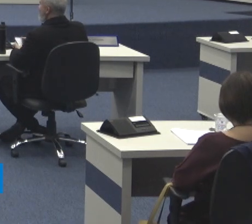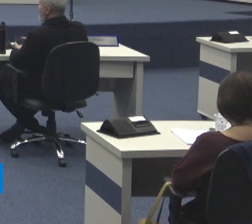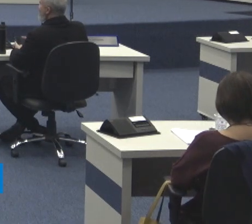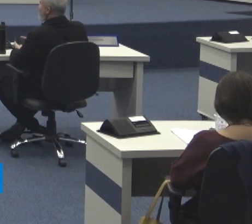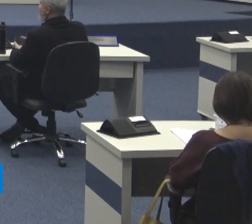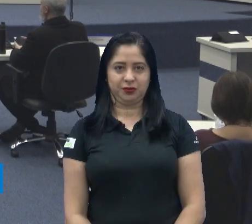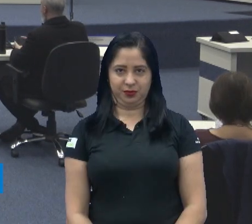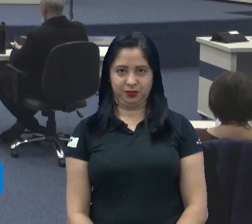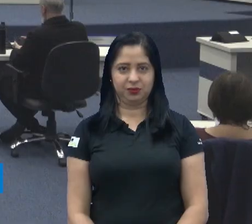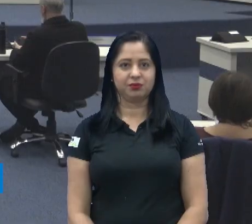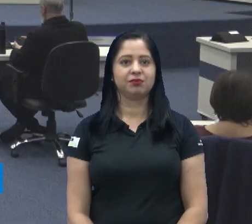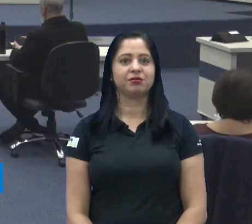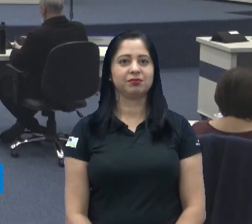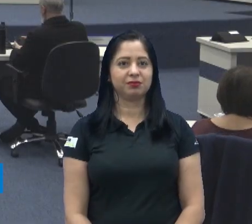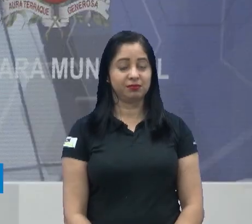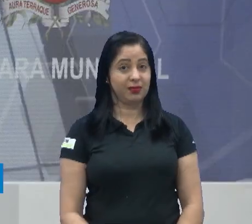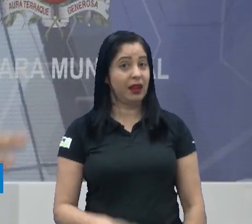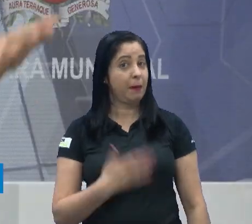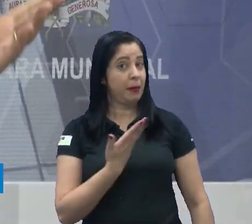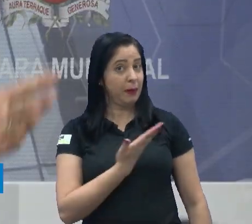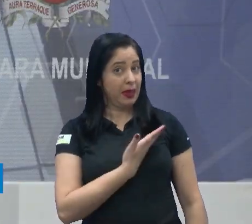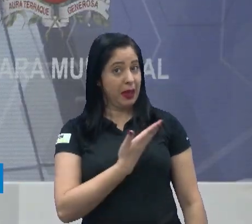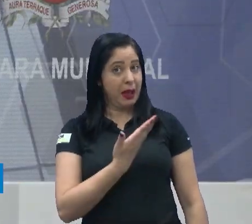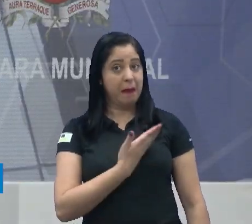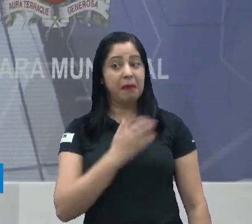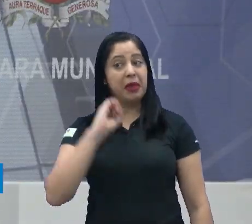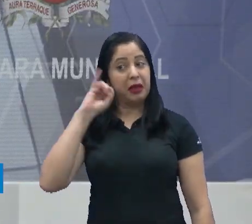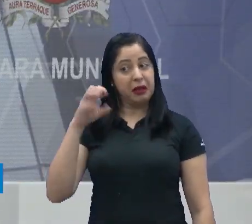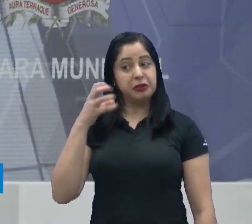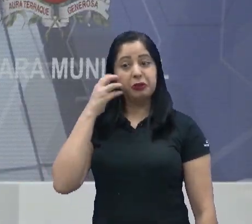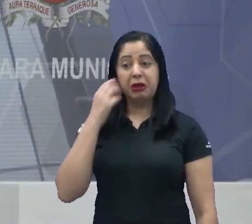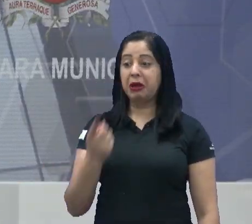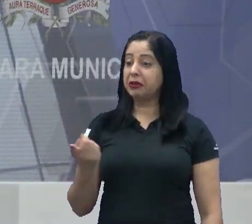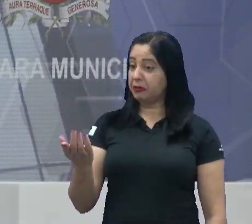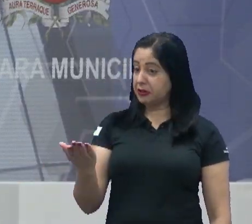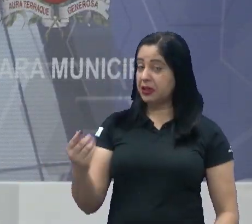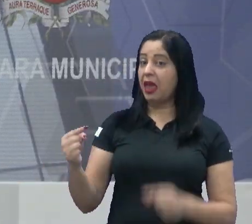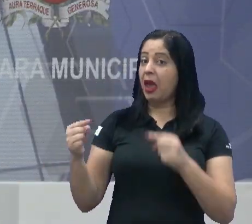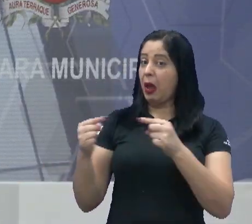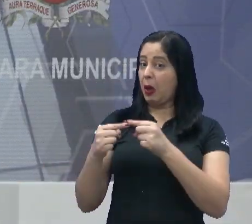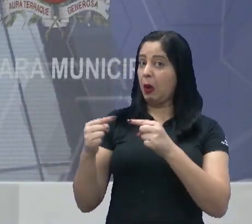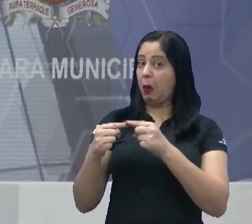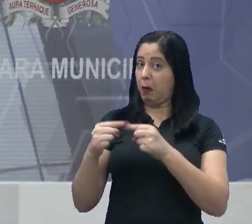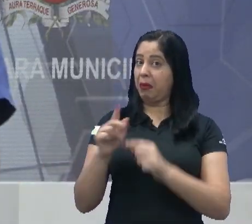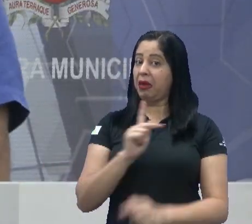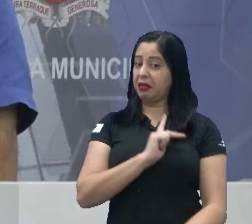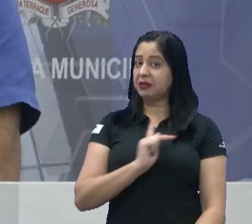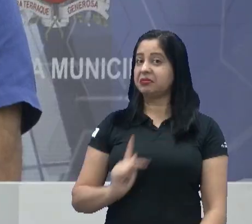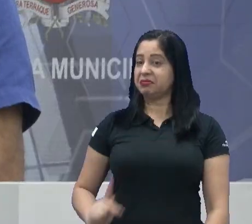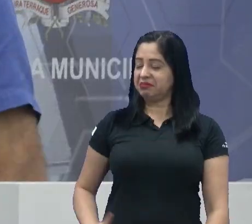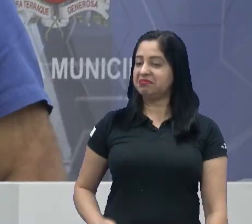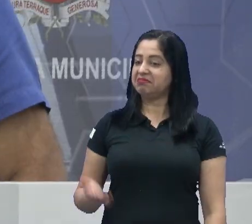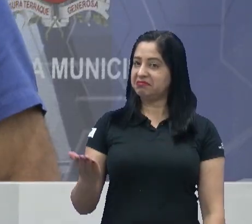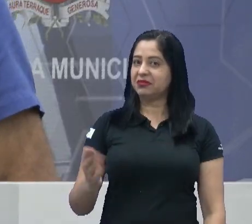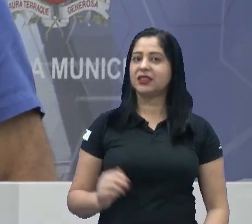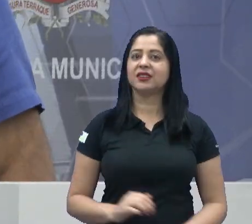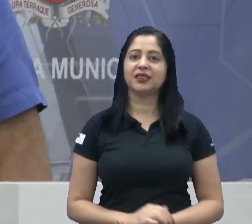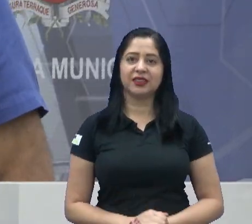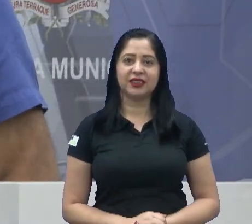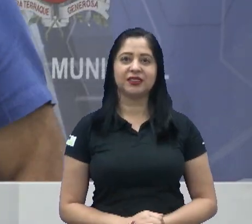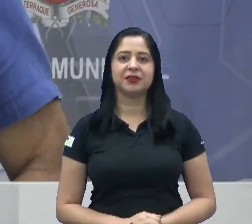Cara, colega Juliana, você fica muito bem aí nessa posição de presidente, tá? Em exercício